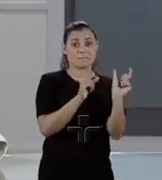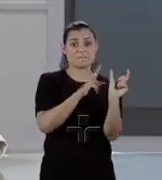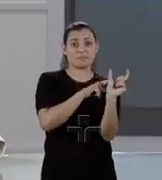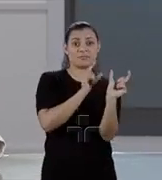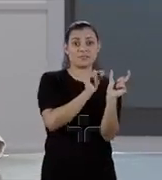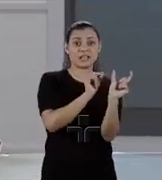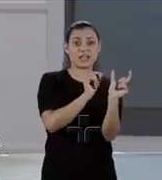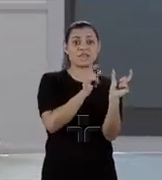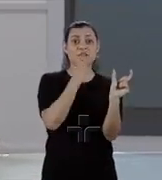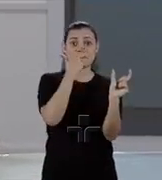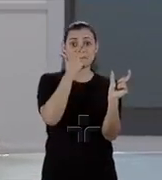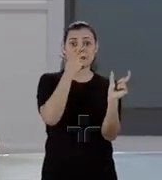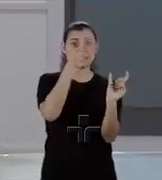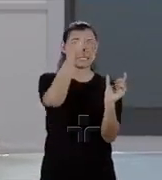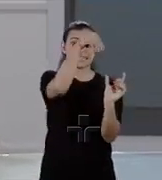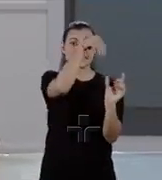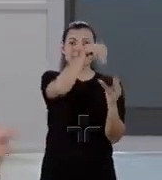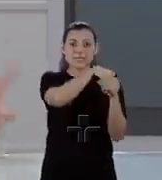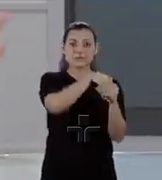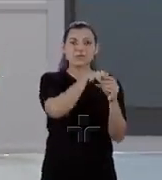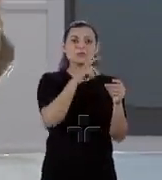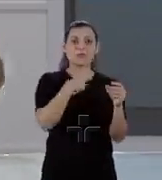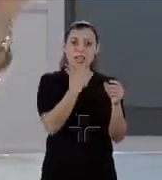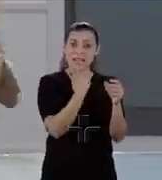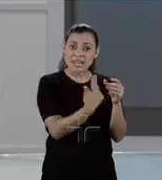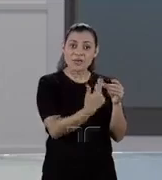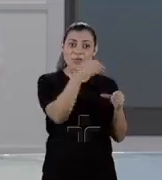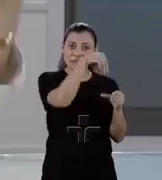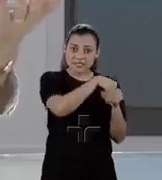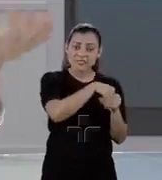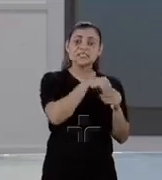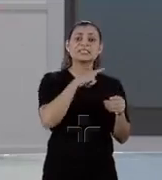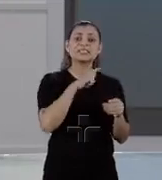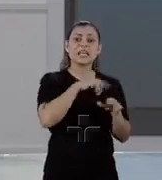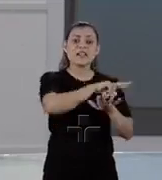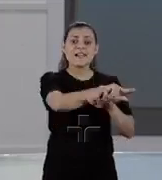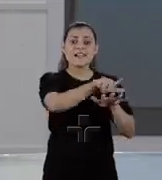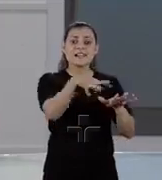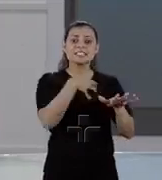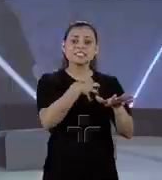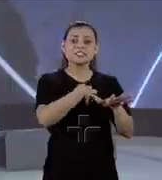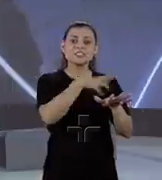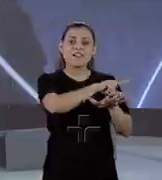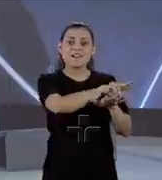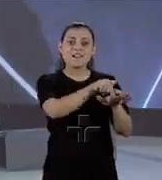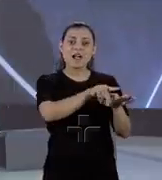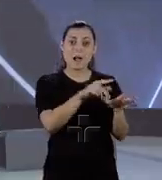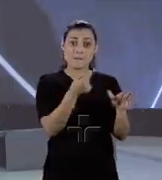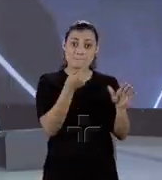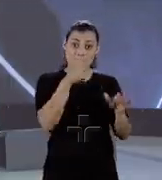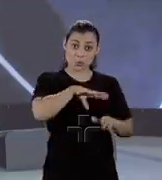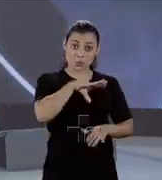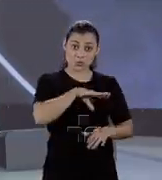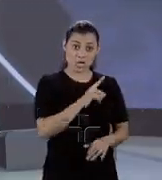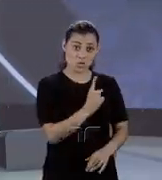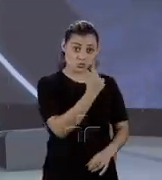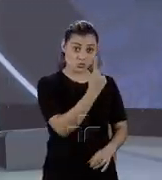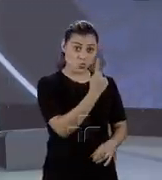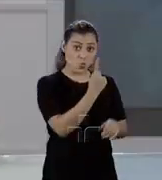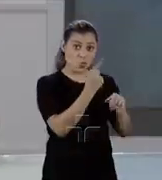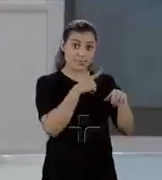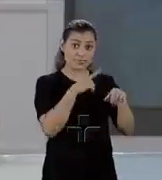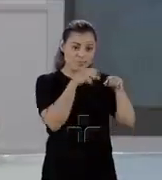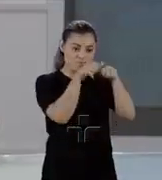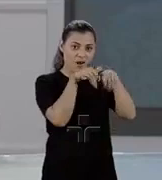de interpretação dentro dela mesma. E por isso é quase como se fossem várias línguas do português. Foi muito feliz nessa foi uma metáfora